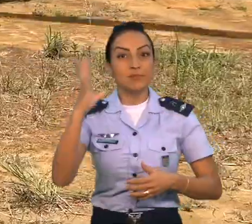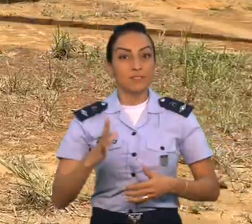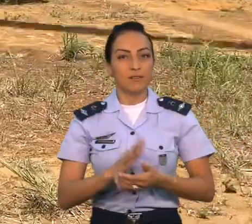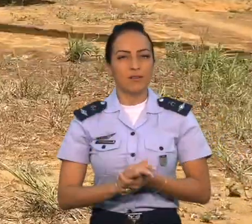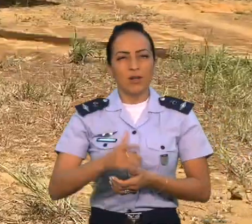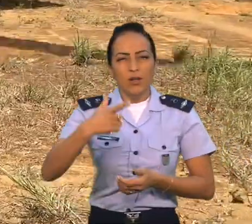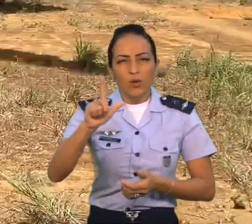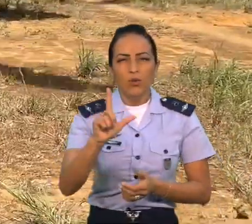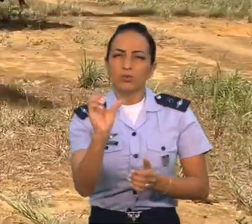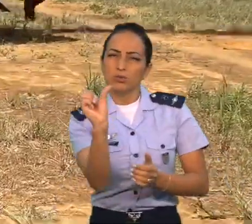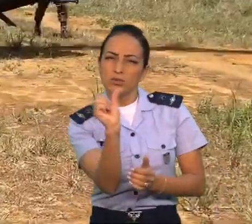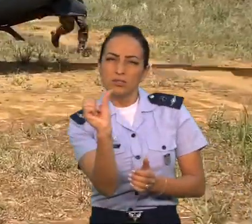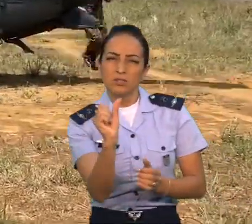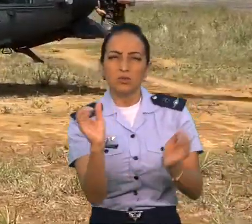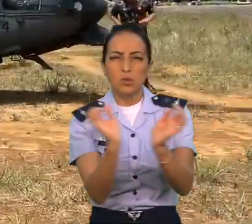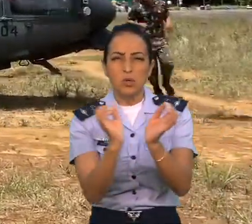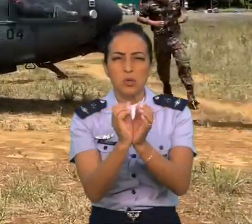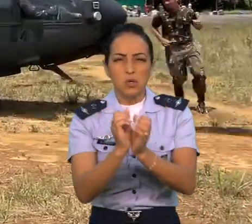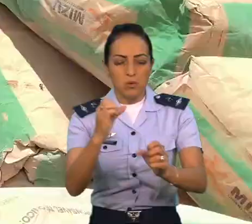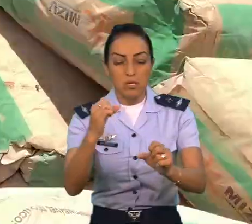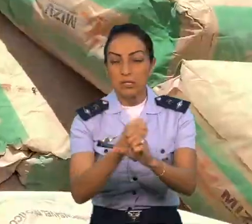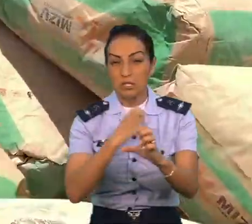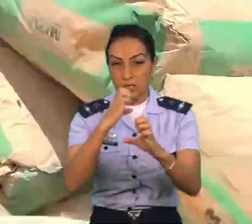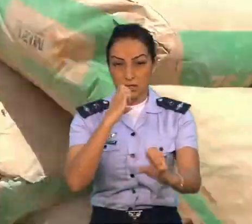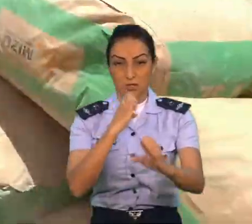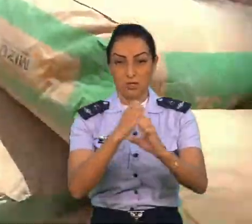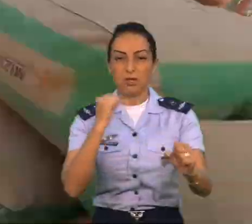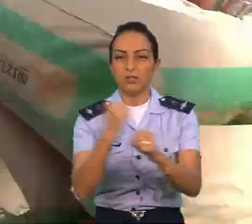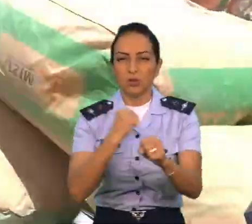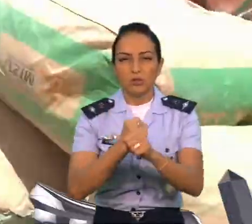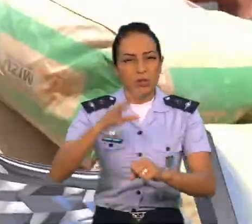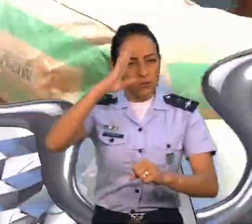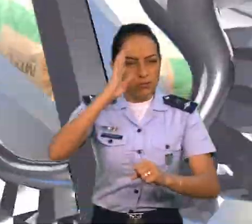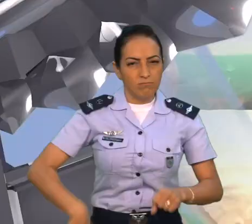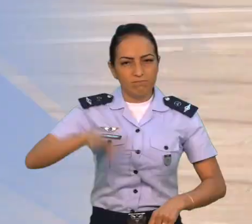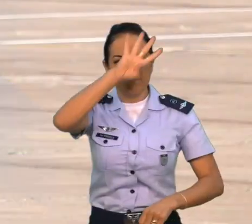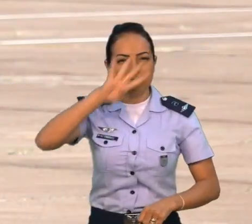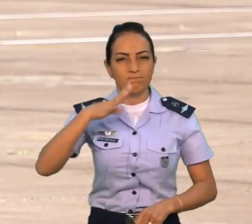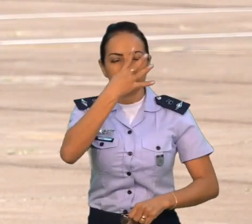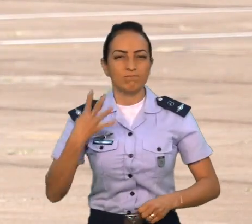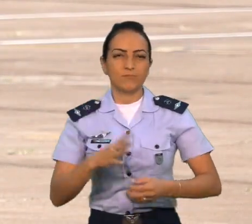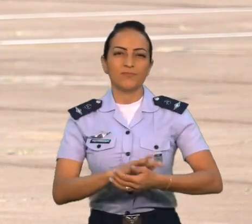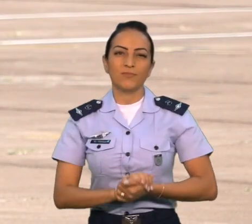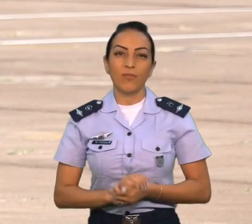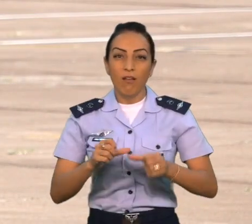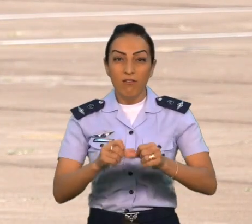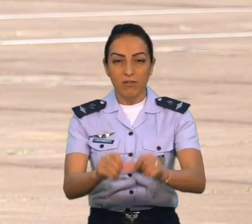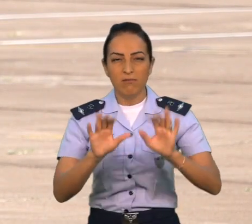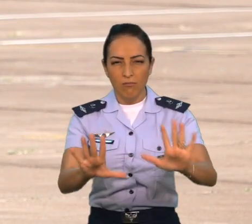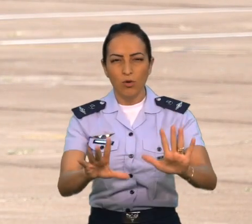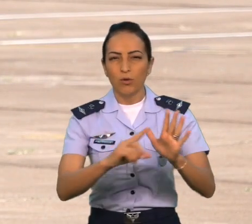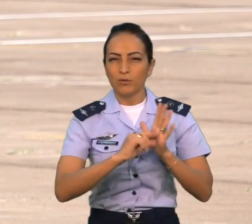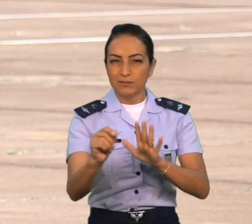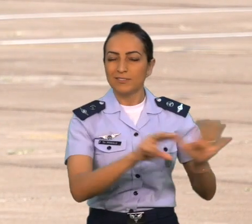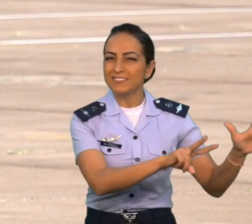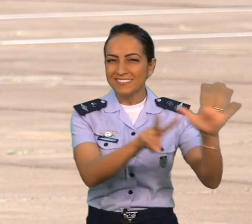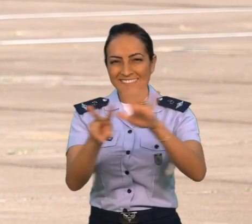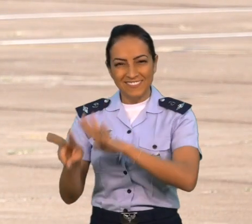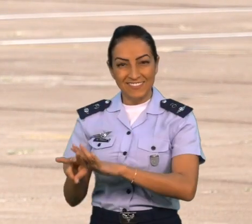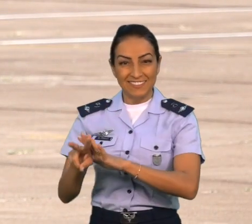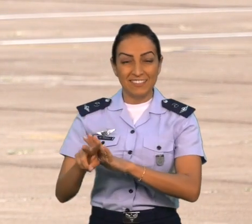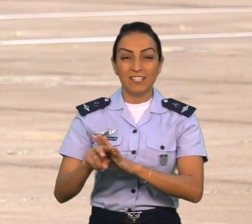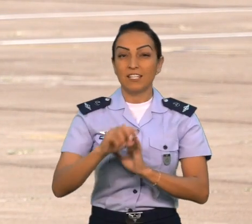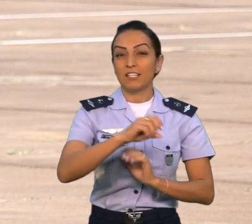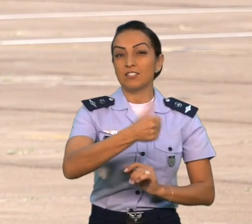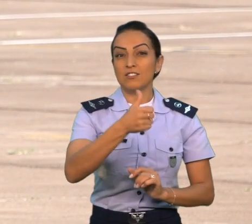e do 6º Batalhão de Engenharia de Construção do Exército Brasileiro. Fique agora com os destaques da semana, entre